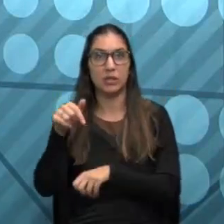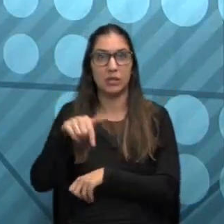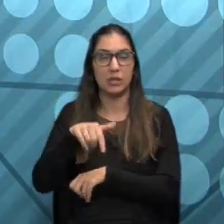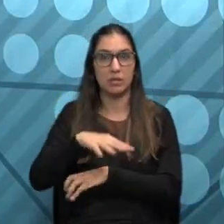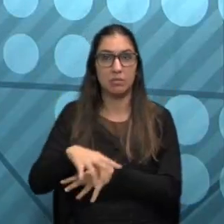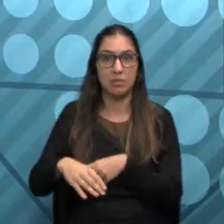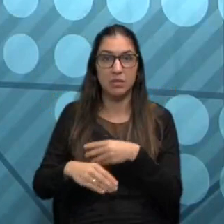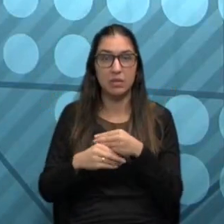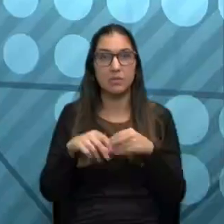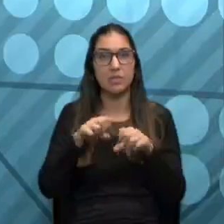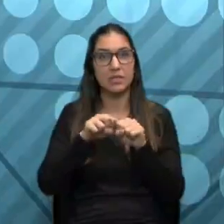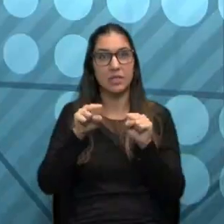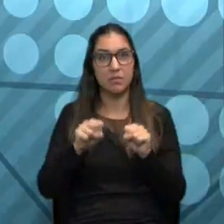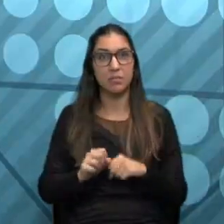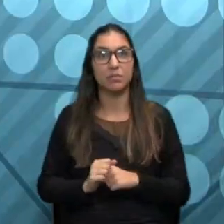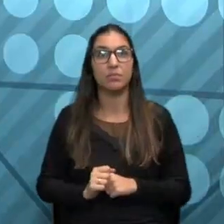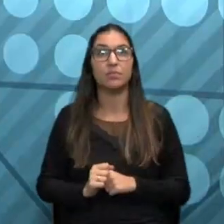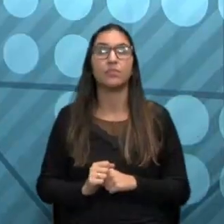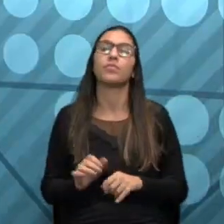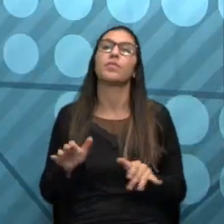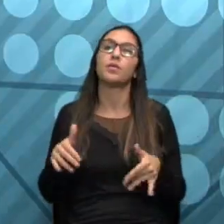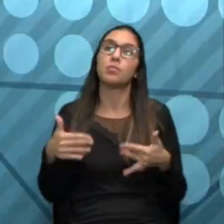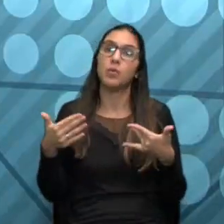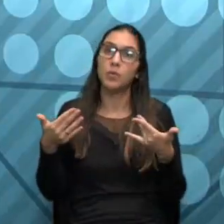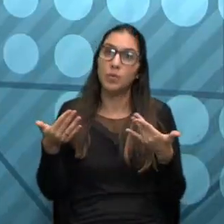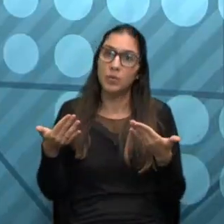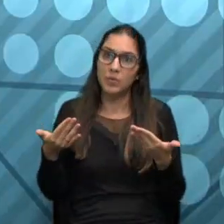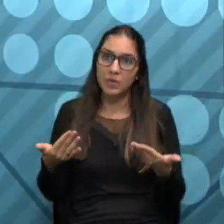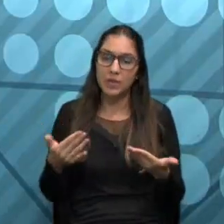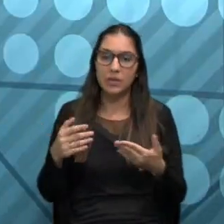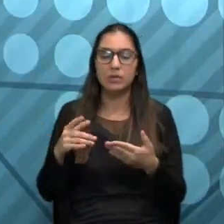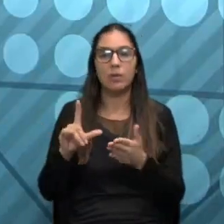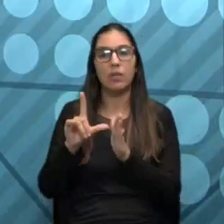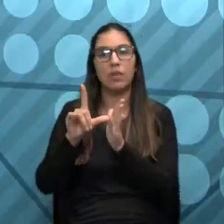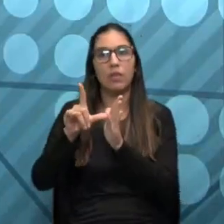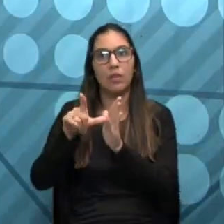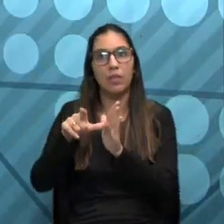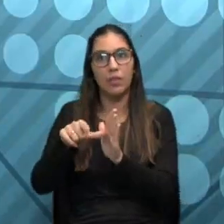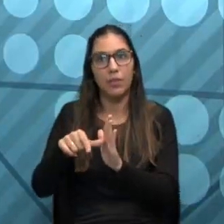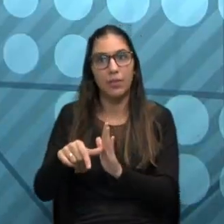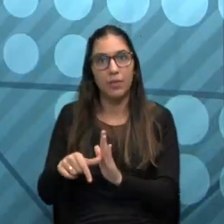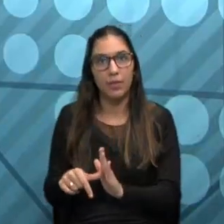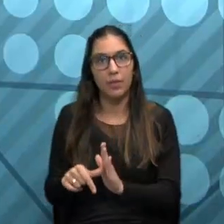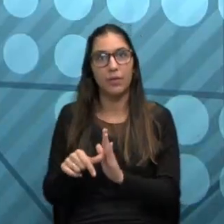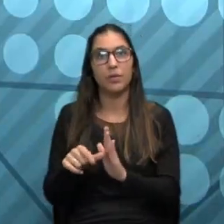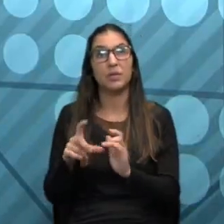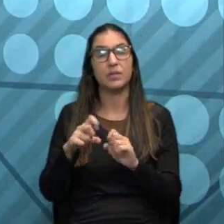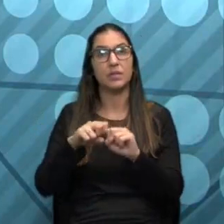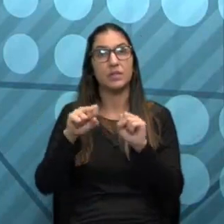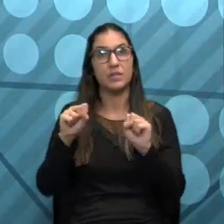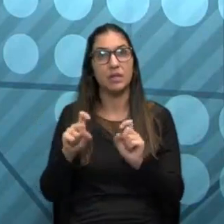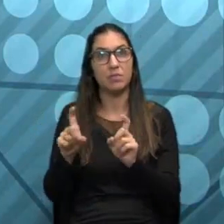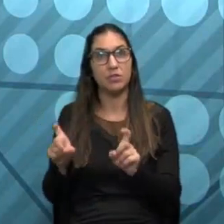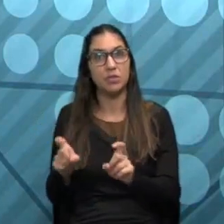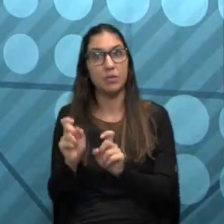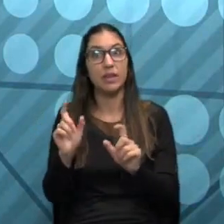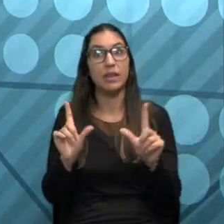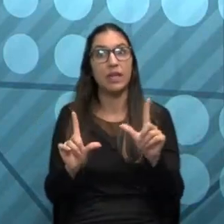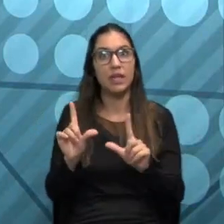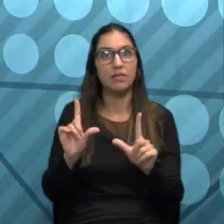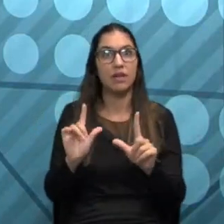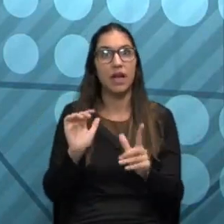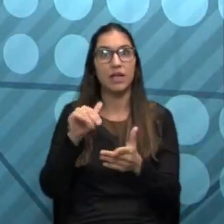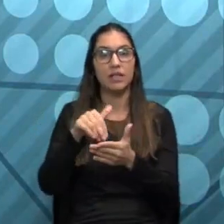nessa implantação do sistema digital. Aí, por isso, acabou postergando a implementação do sistema digital de TV